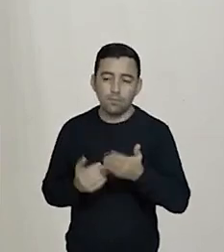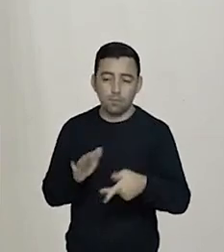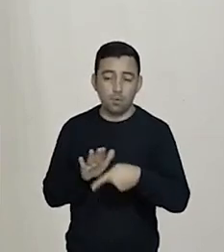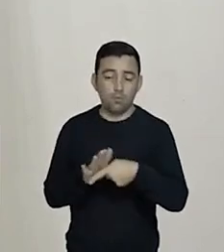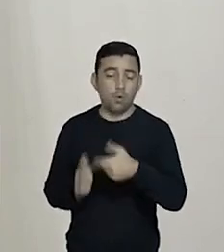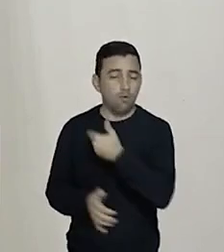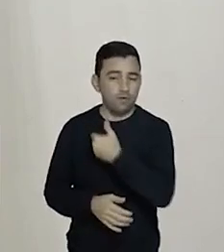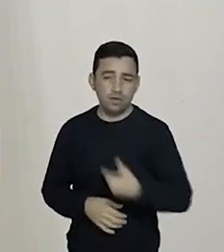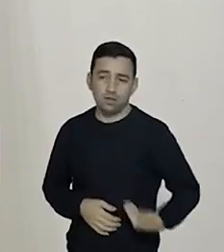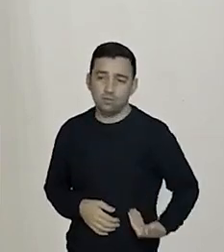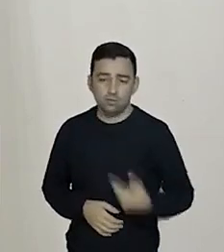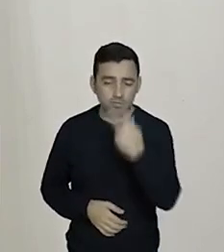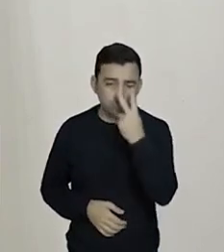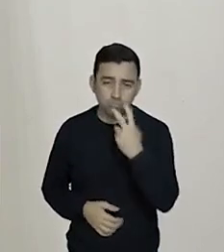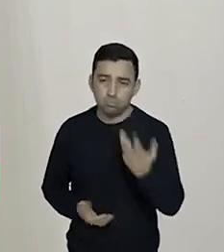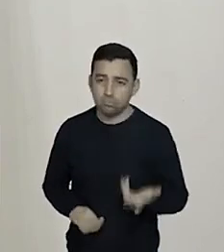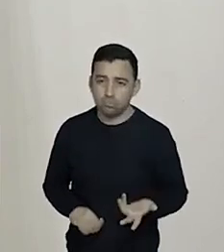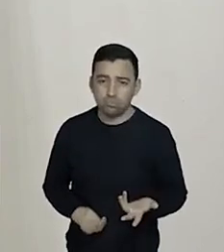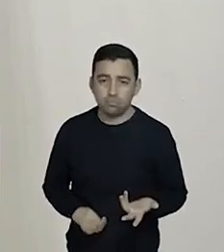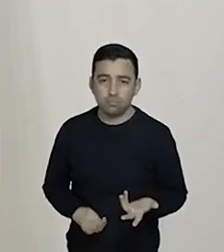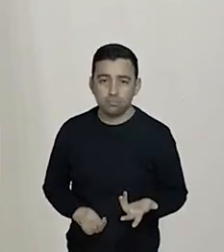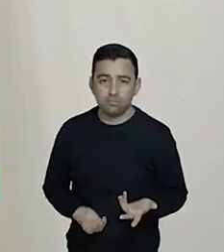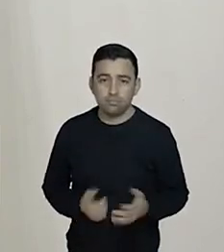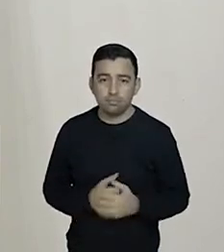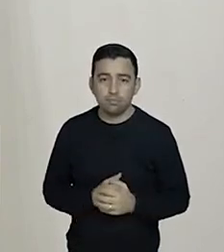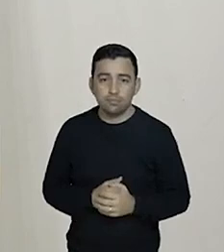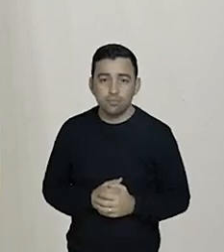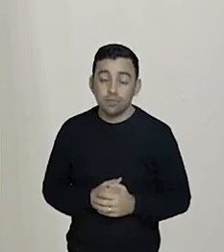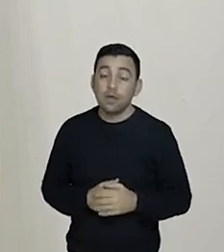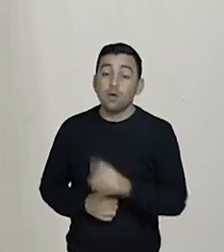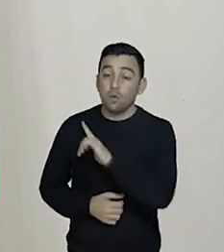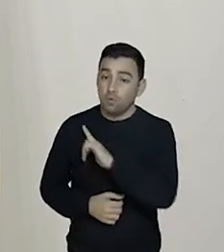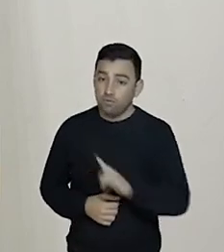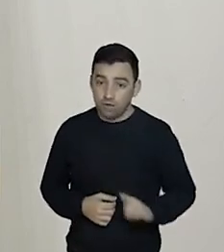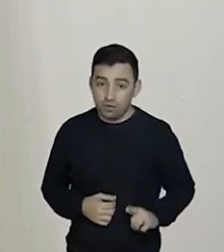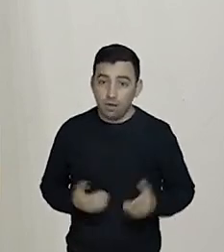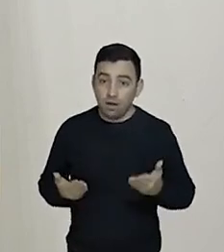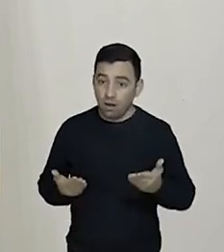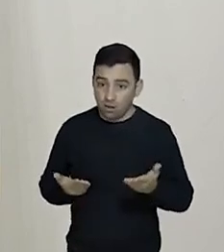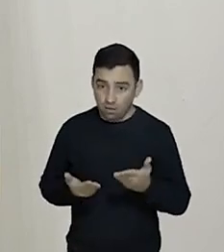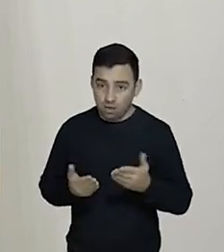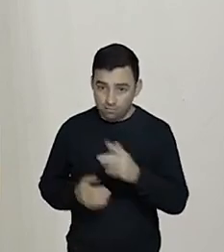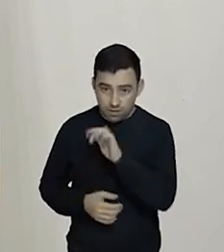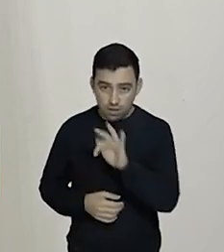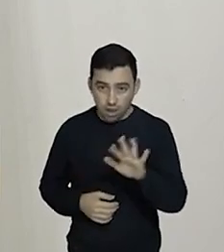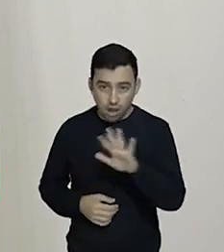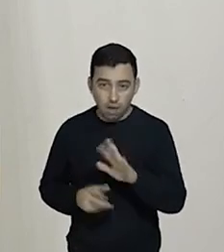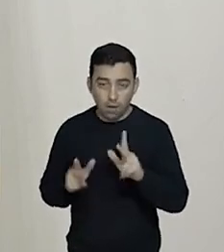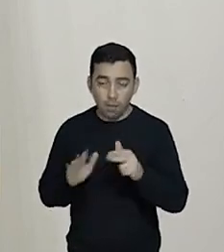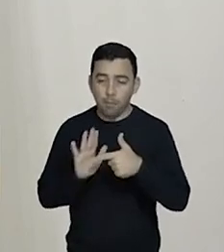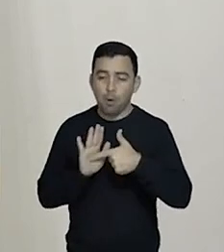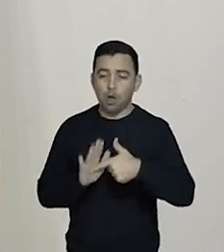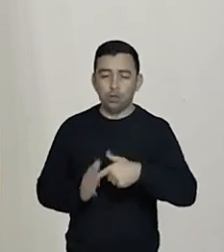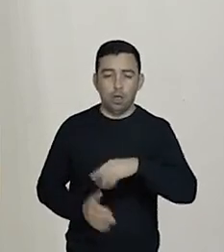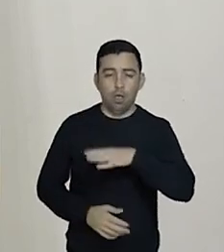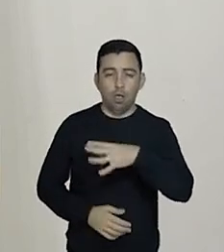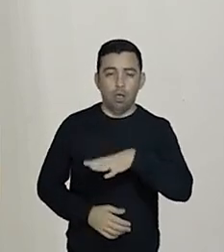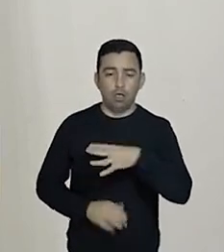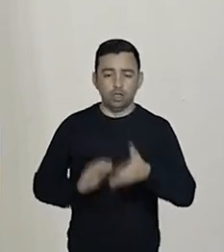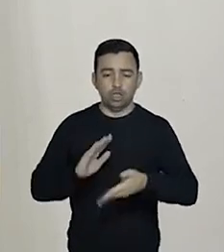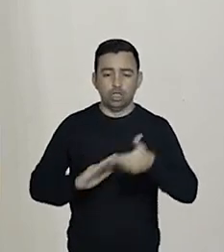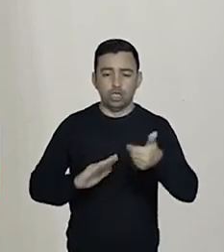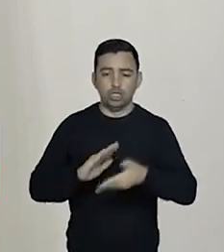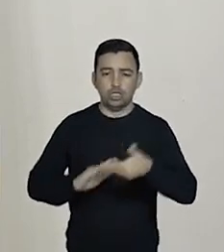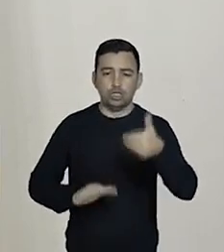governo com esta medida o governo federal mostra que é um valentão para tirar os